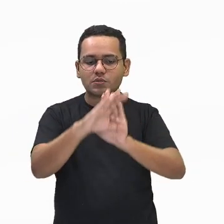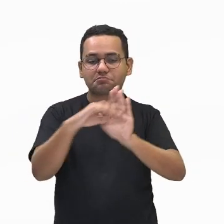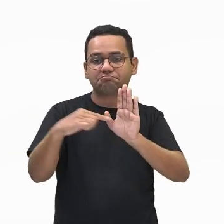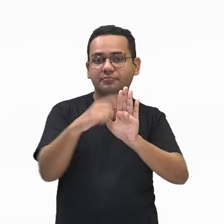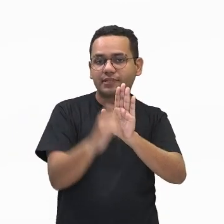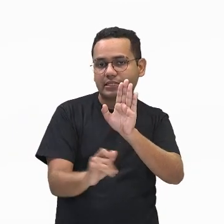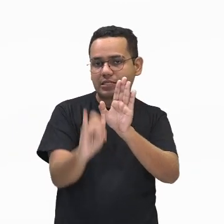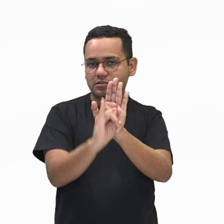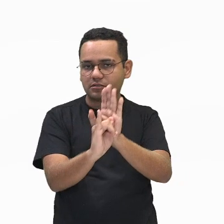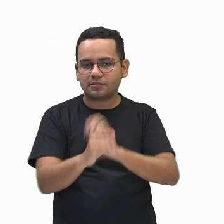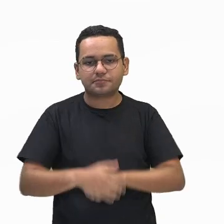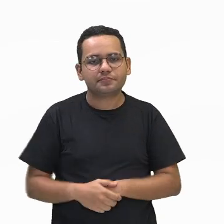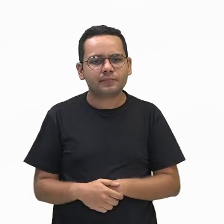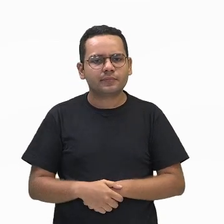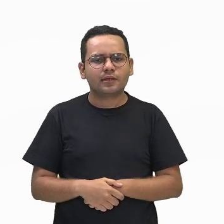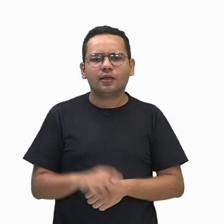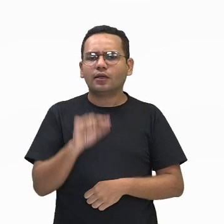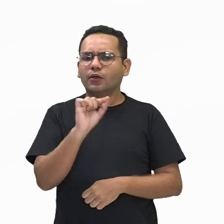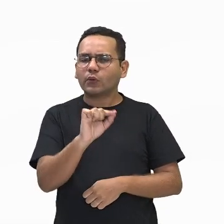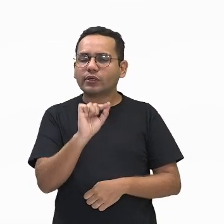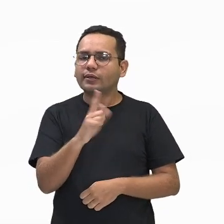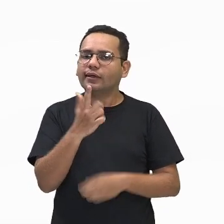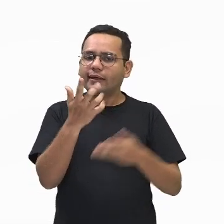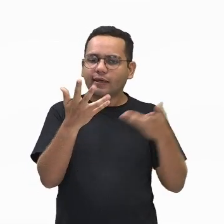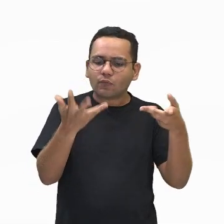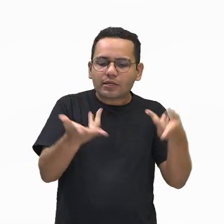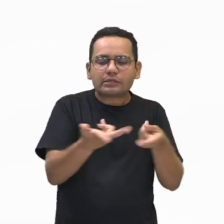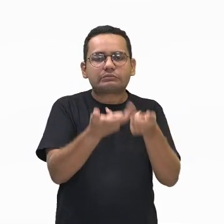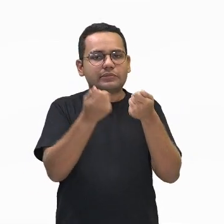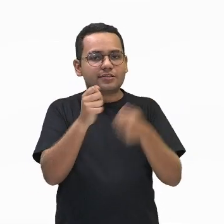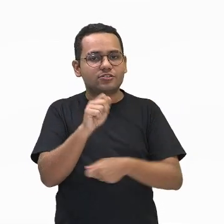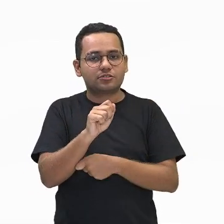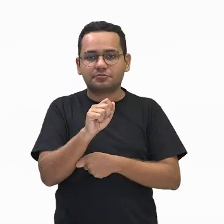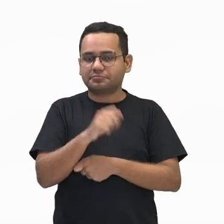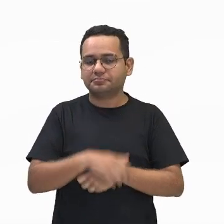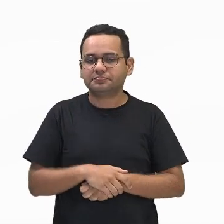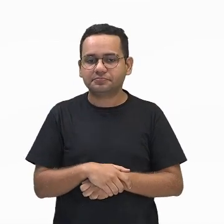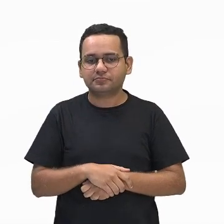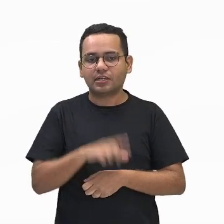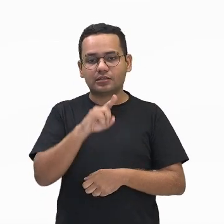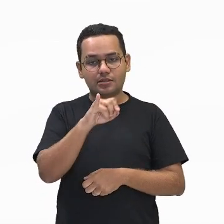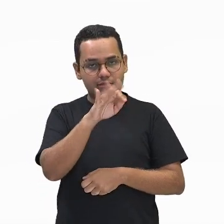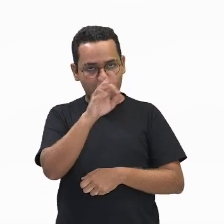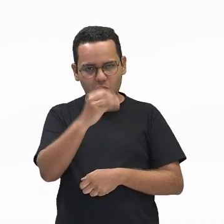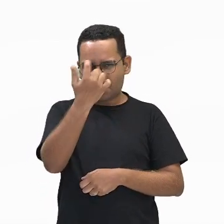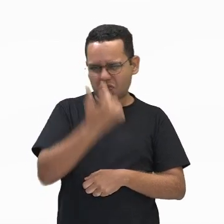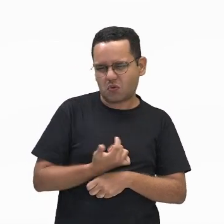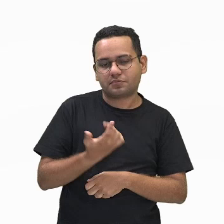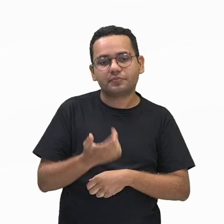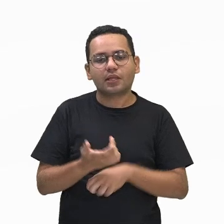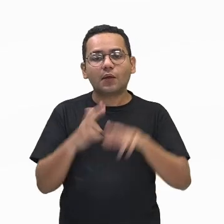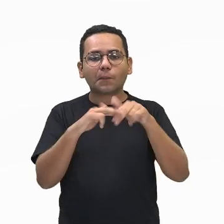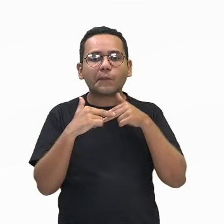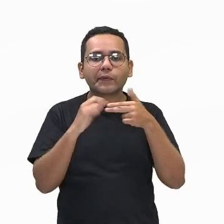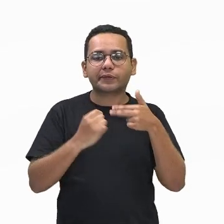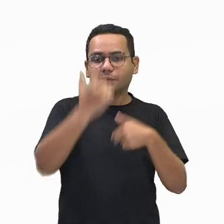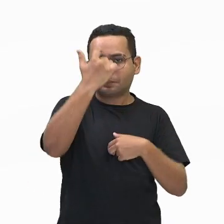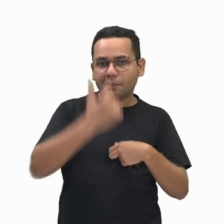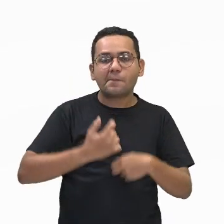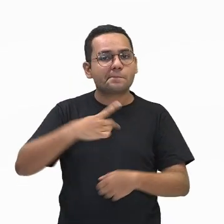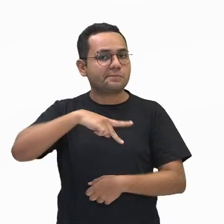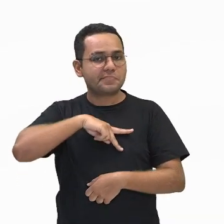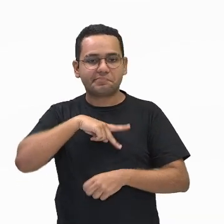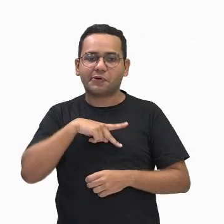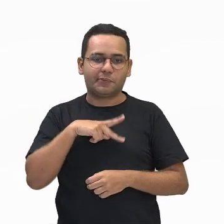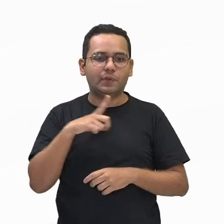Identidade é a qualidade de idêntico, é o reconhecimento de que o indivíduo é o próprio, é o conjunto